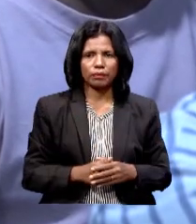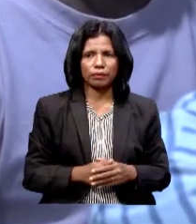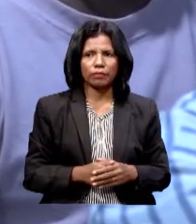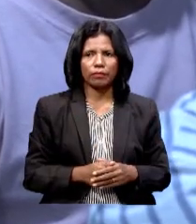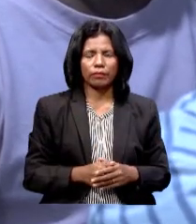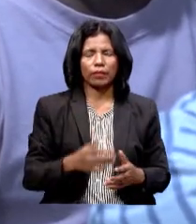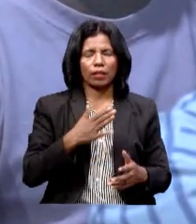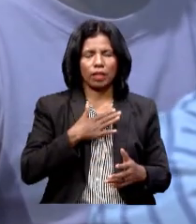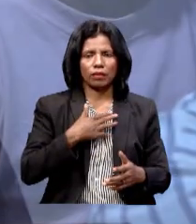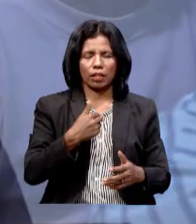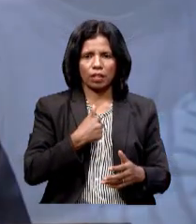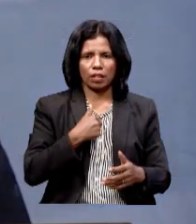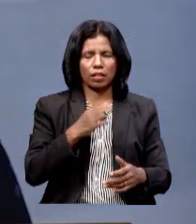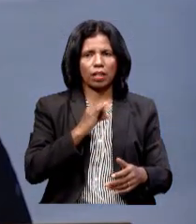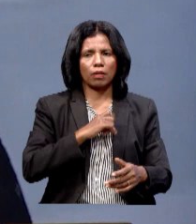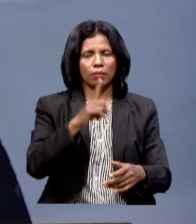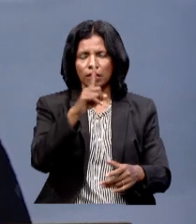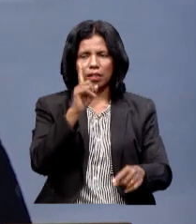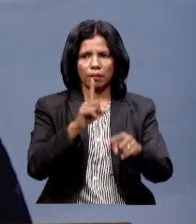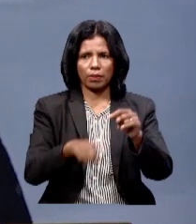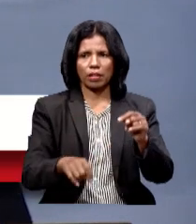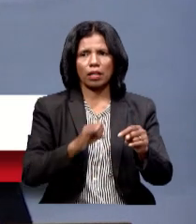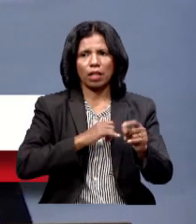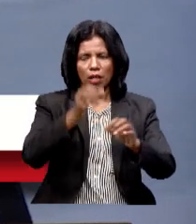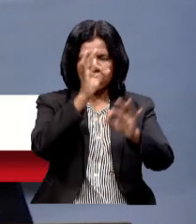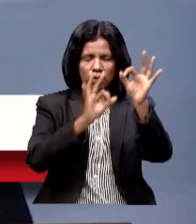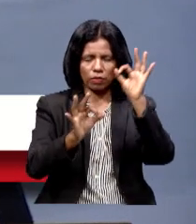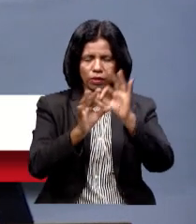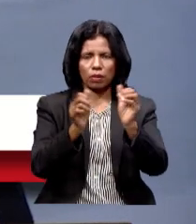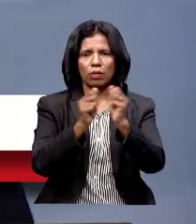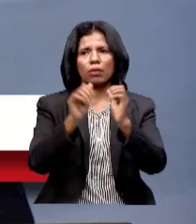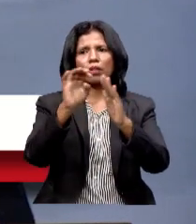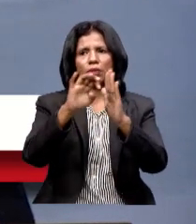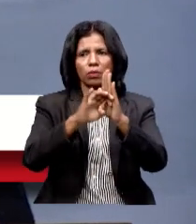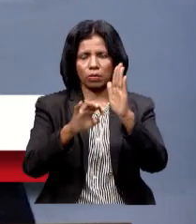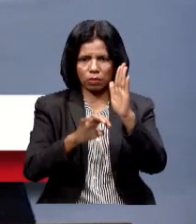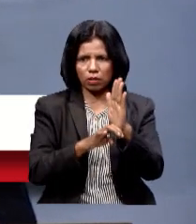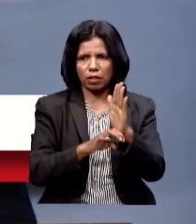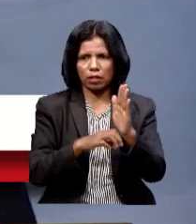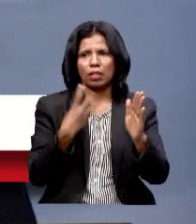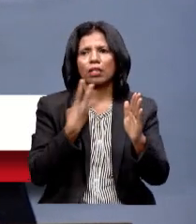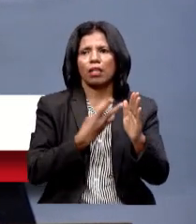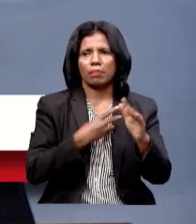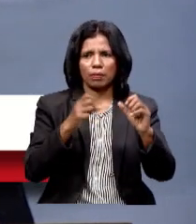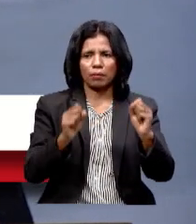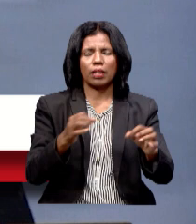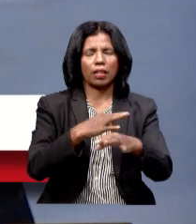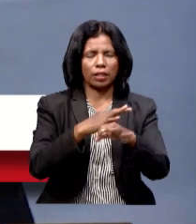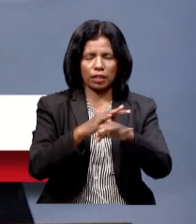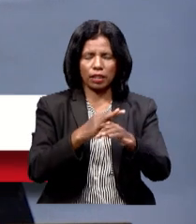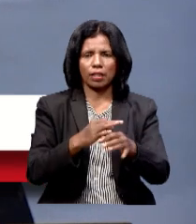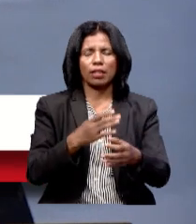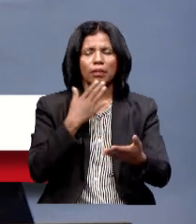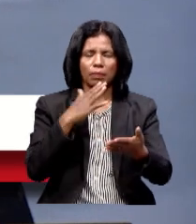barra-me a anraça e caula bela halbotida. Hafiar kata konstruktura, ambil beli hadiah buat tebe maladiak,